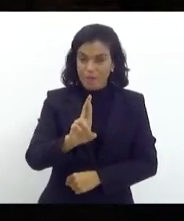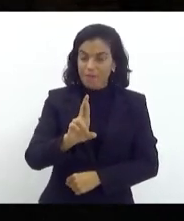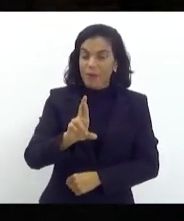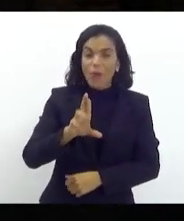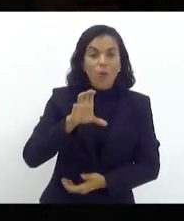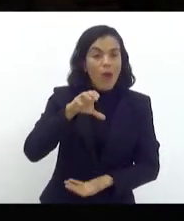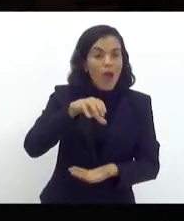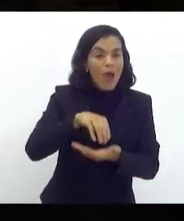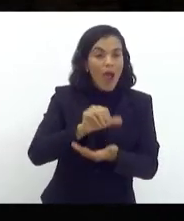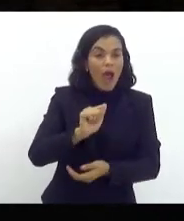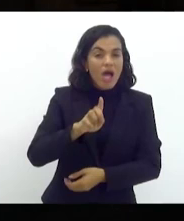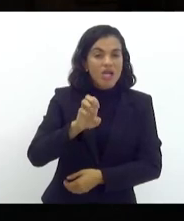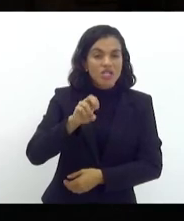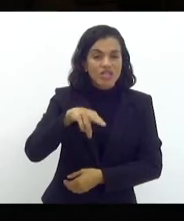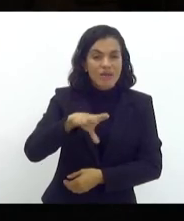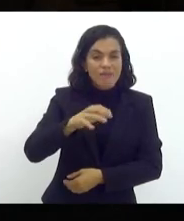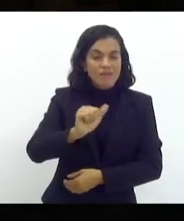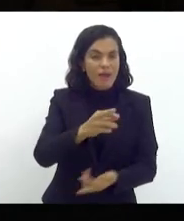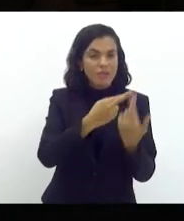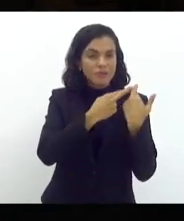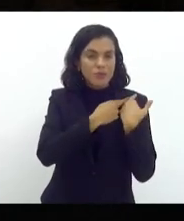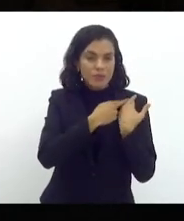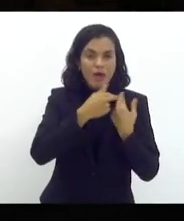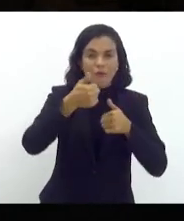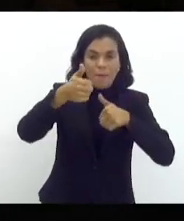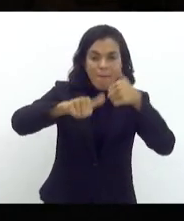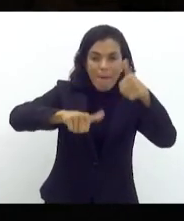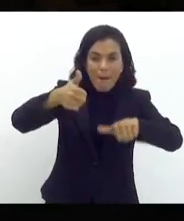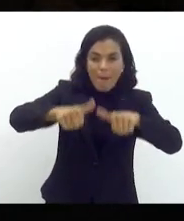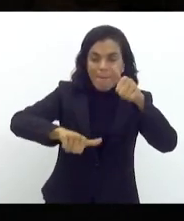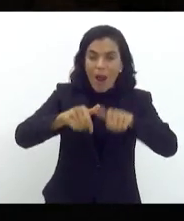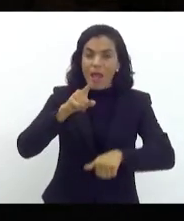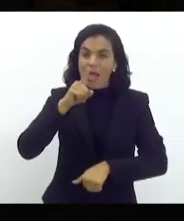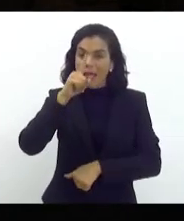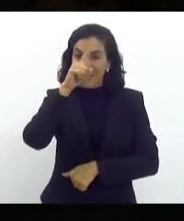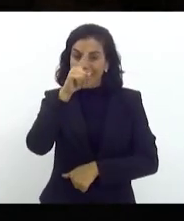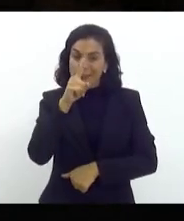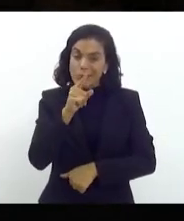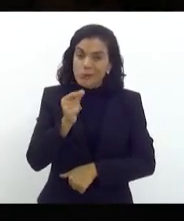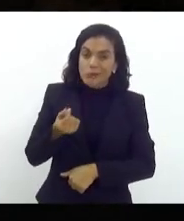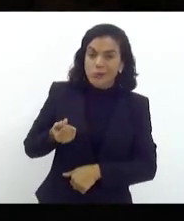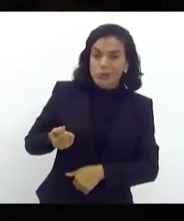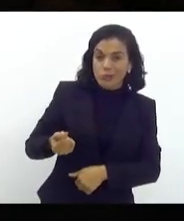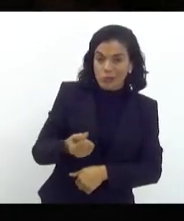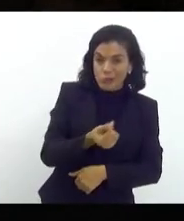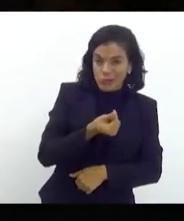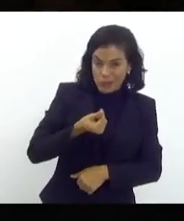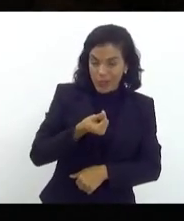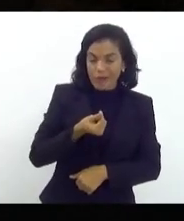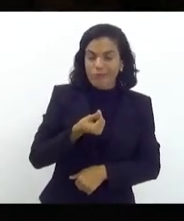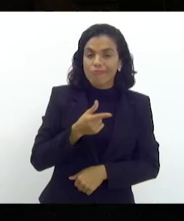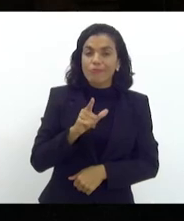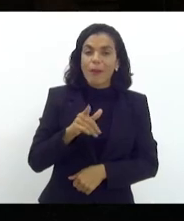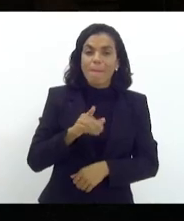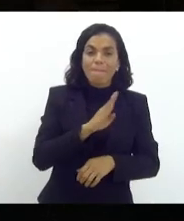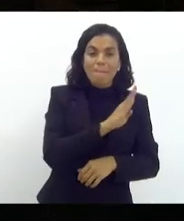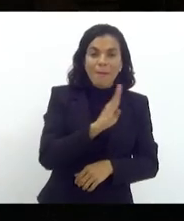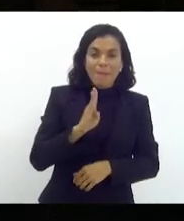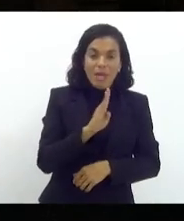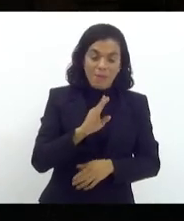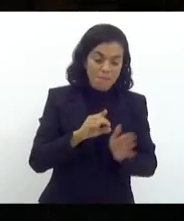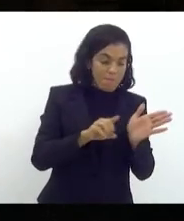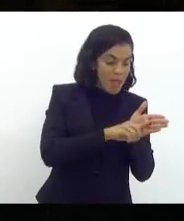agências de classificação de risco de crédito no mundo passando de beber